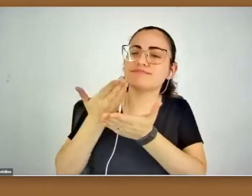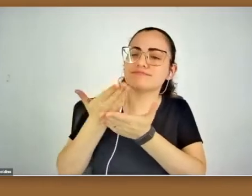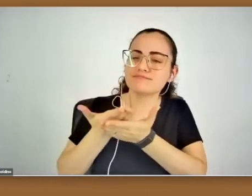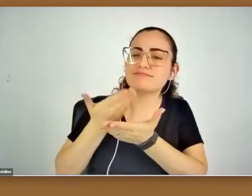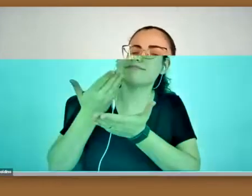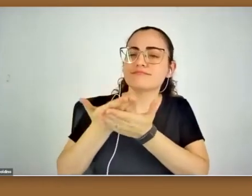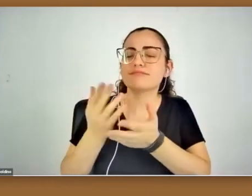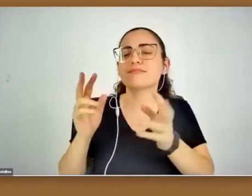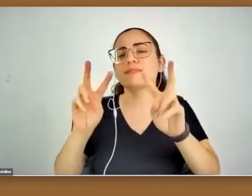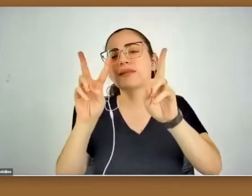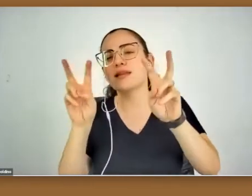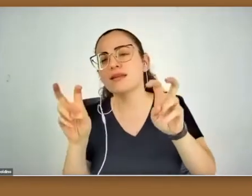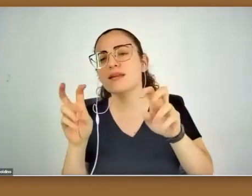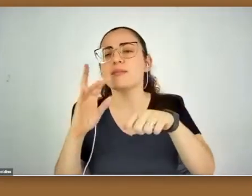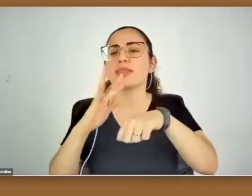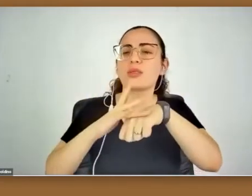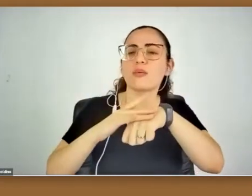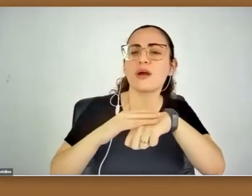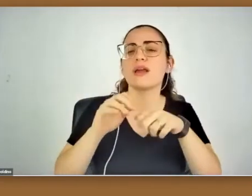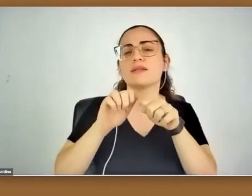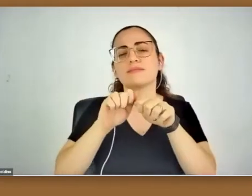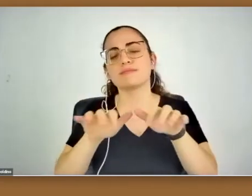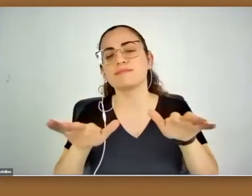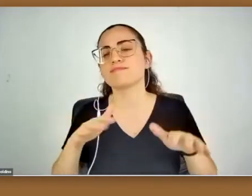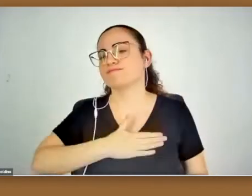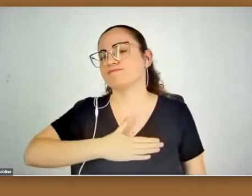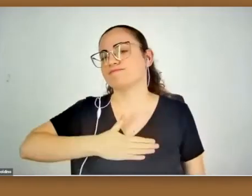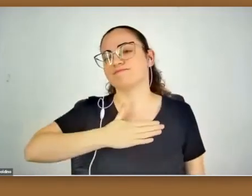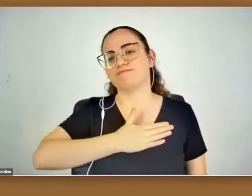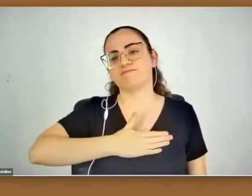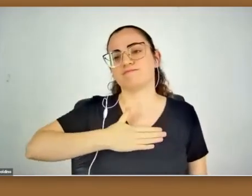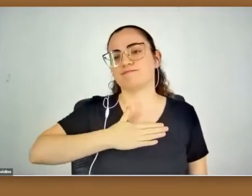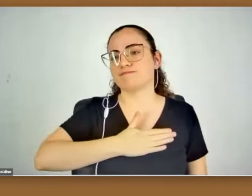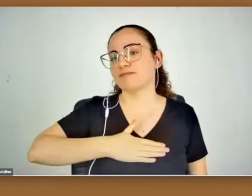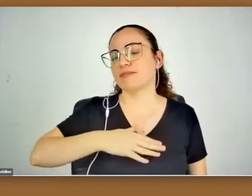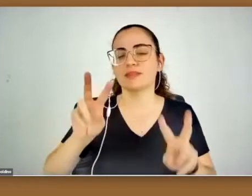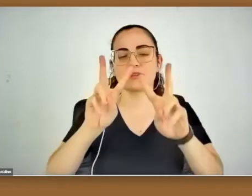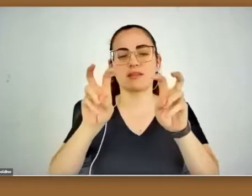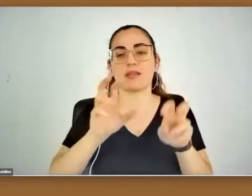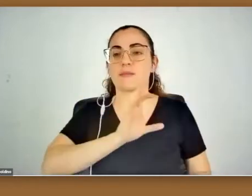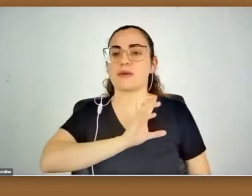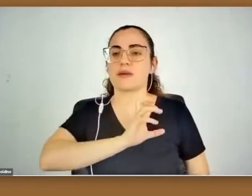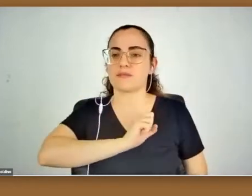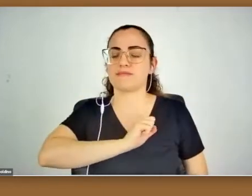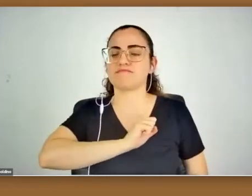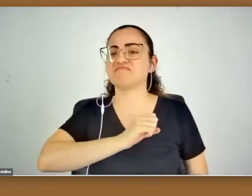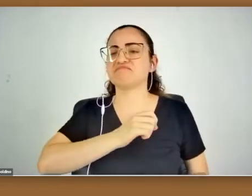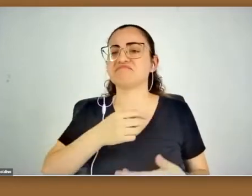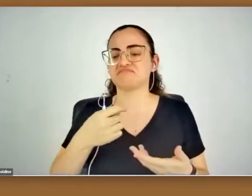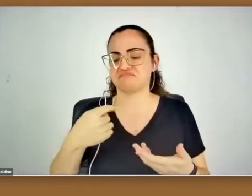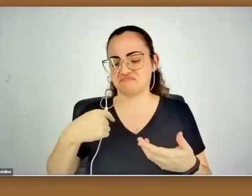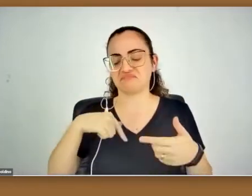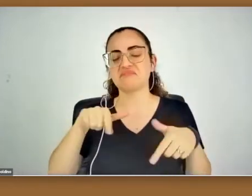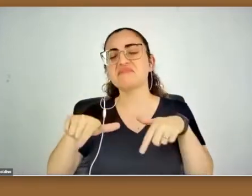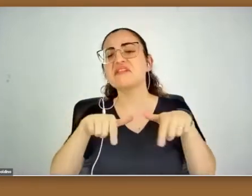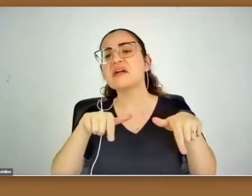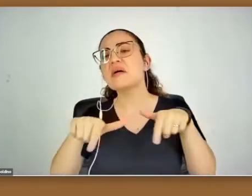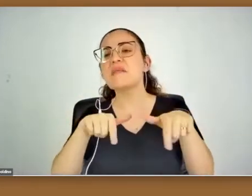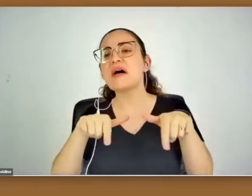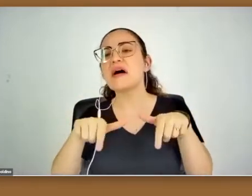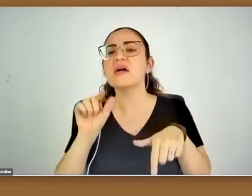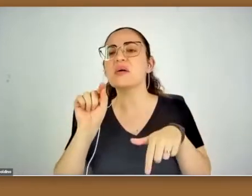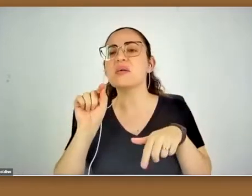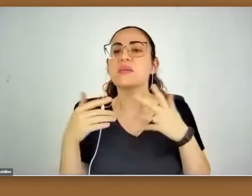vai discutir muito hoje. O que um epidemiologista faz? O que ele se interessa? Ele se interessa por entender como a doença